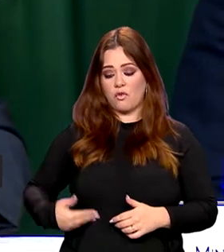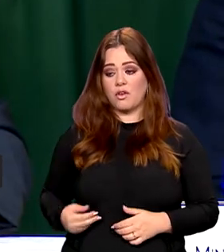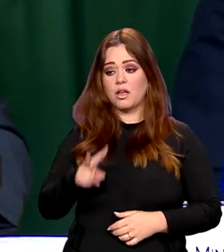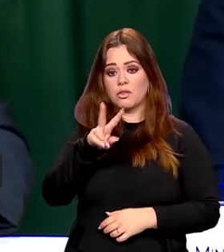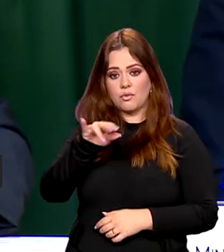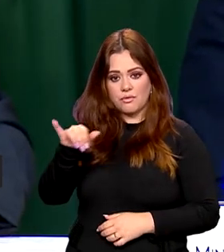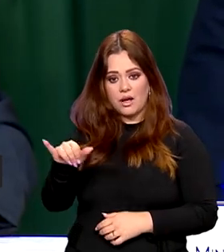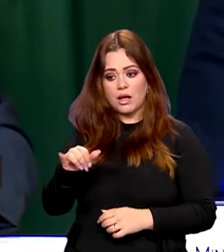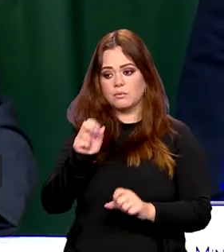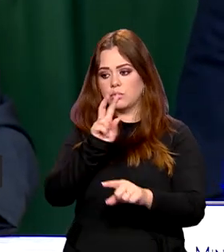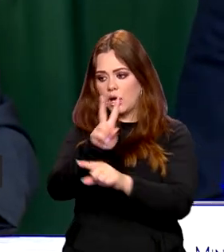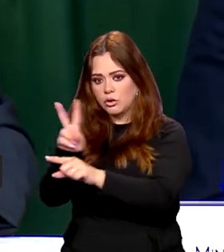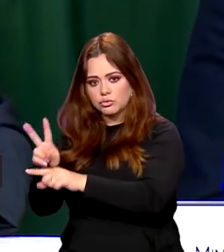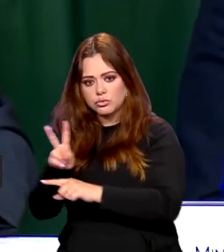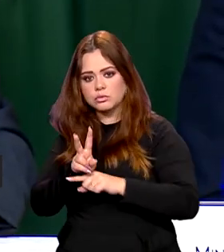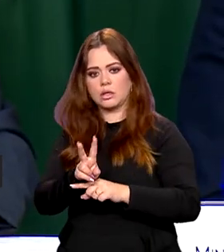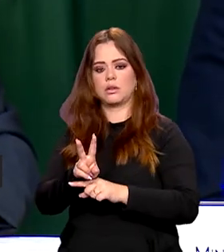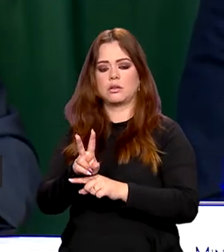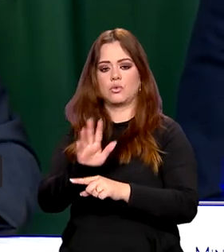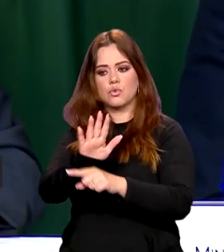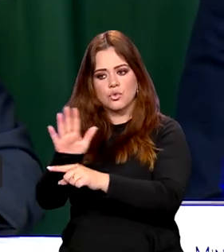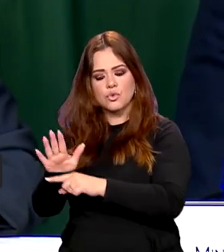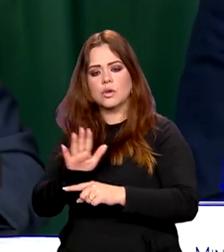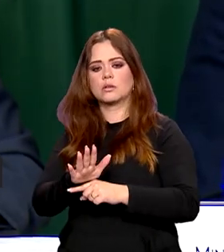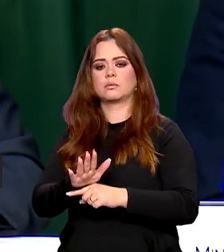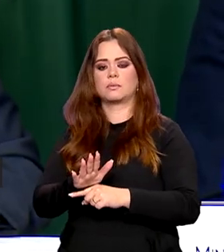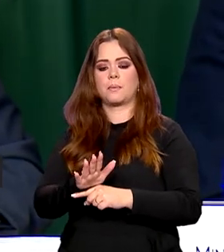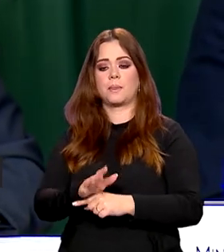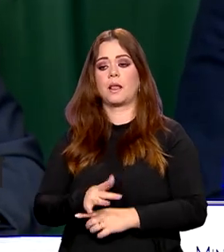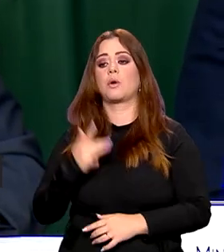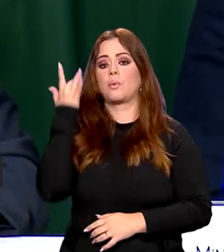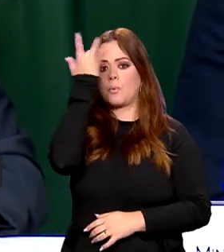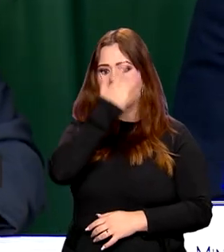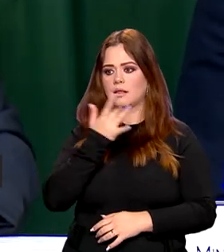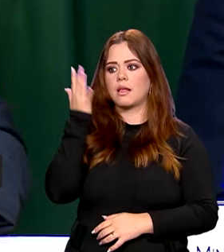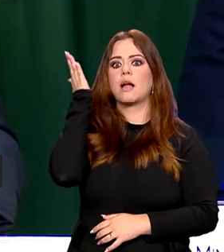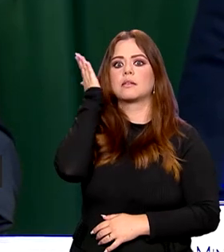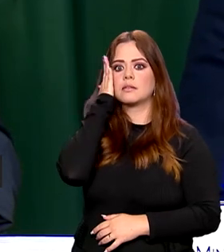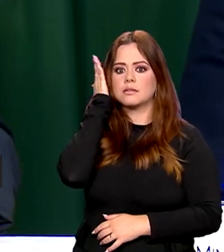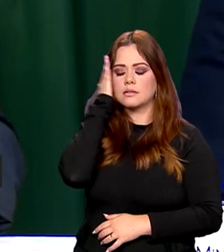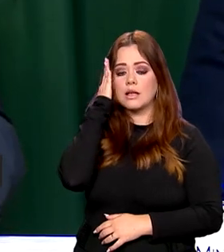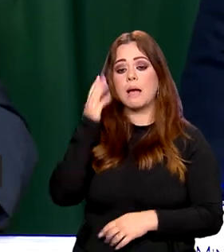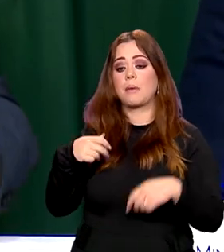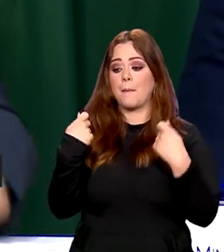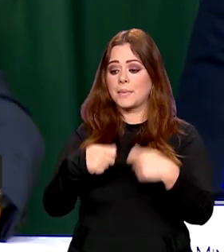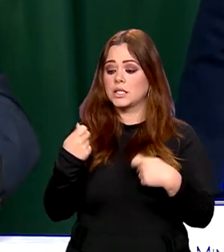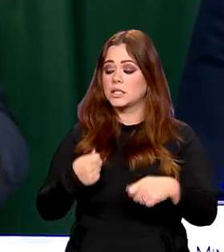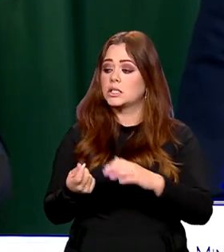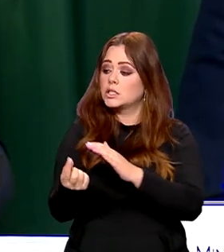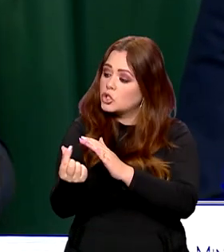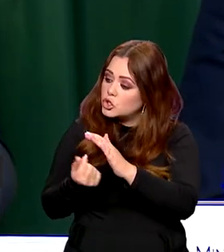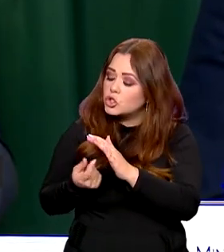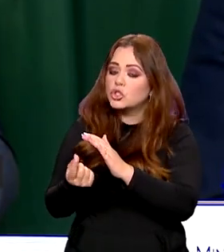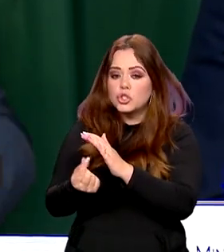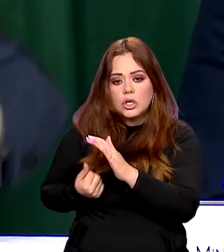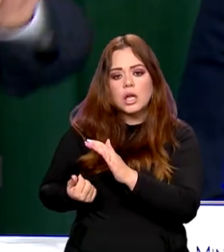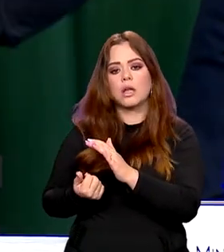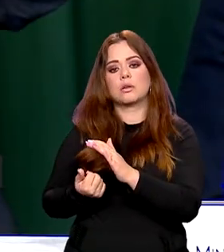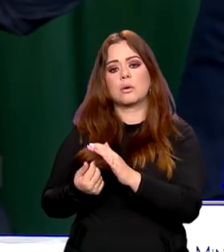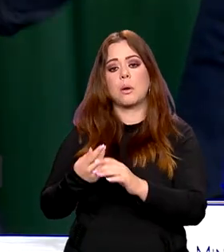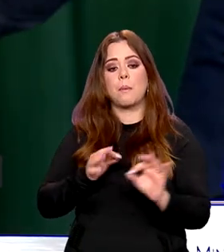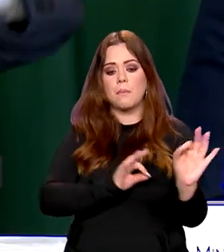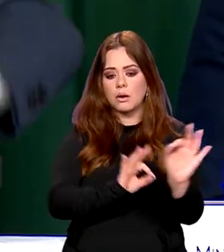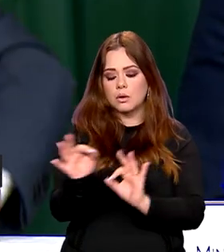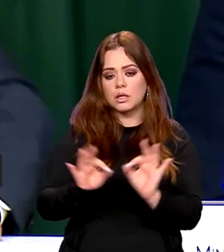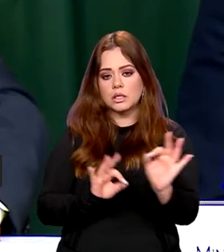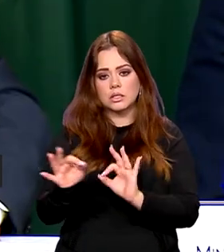condições. O companheiro Haddad sabe que nós temos que aportar recursos para que o BNDES faça a economia funcionar. Está aqui